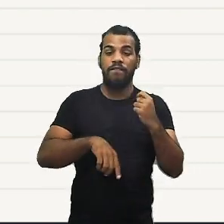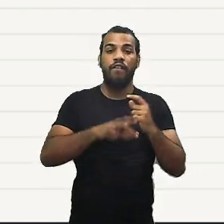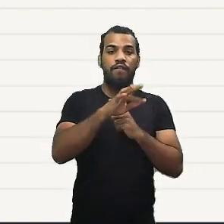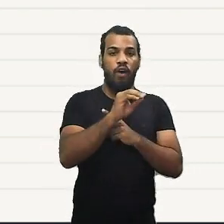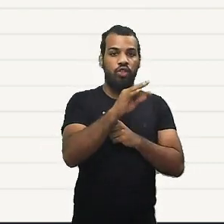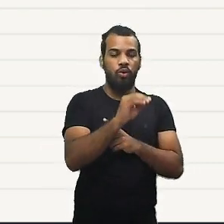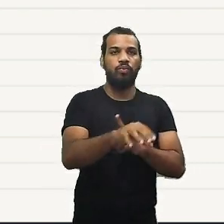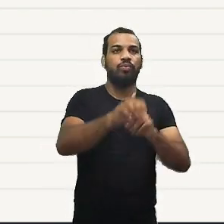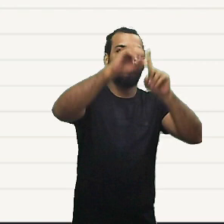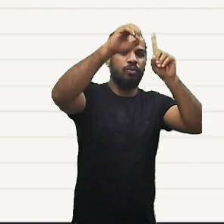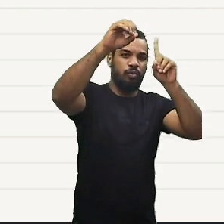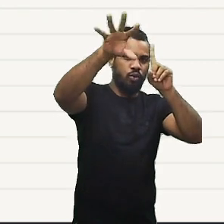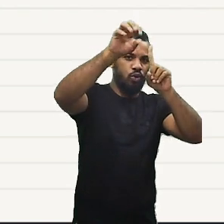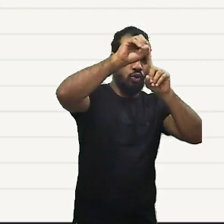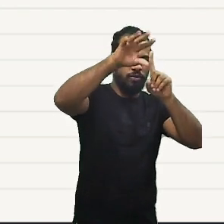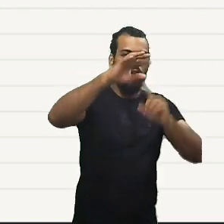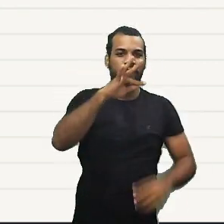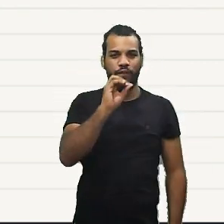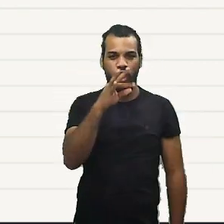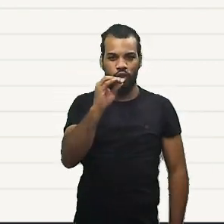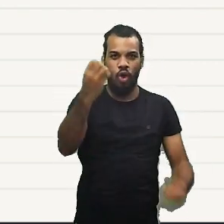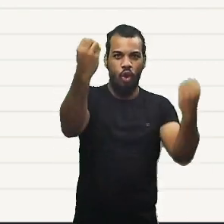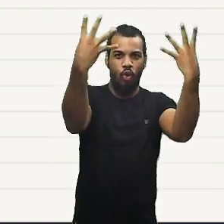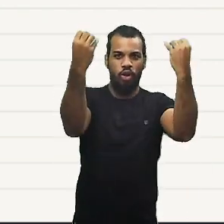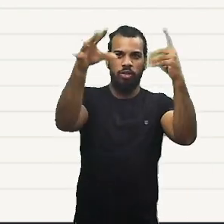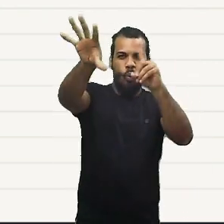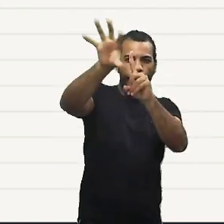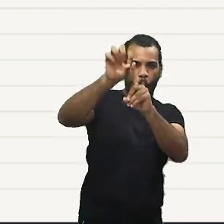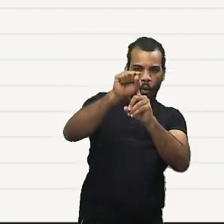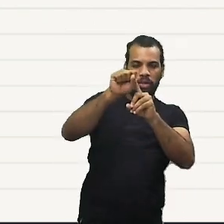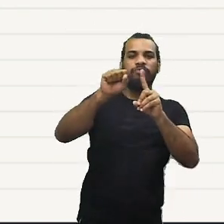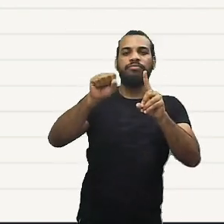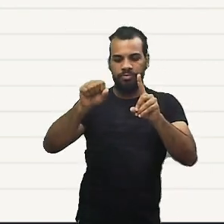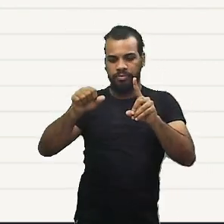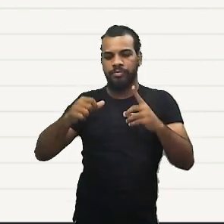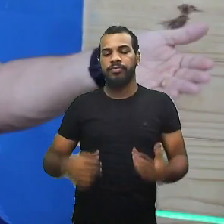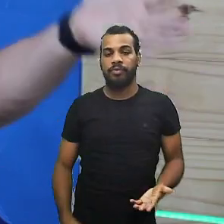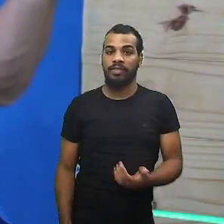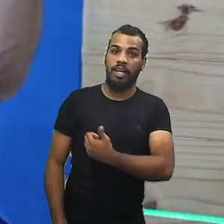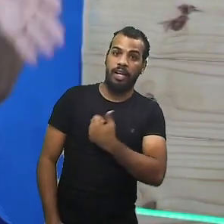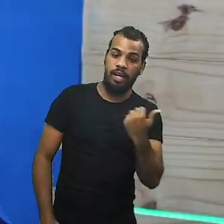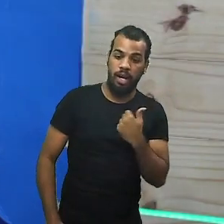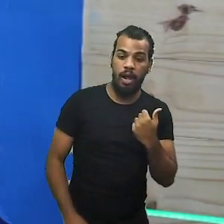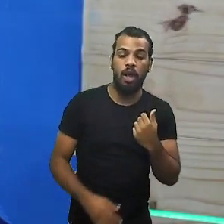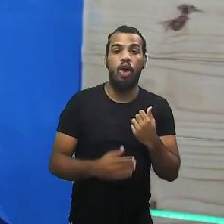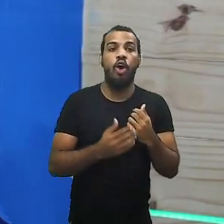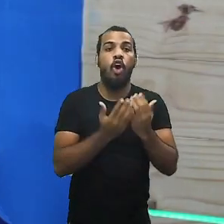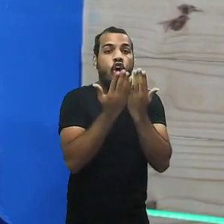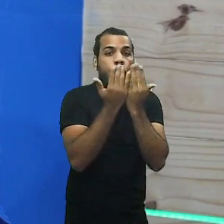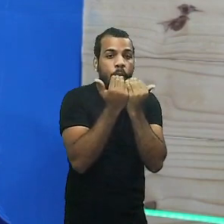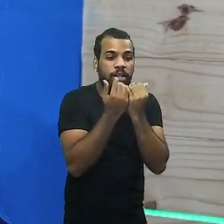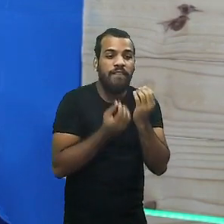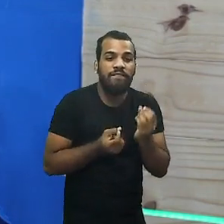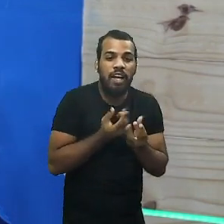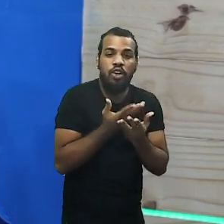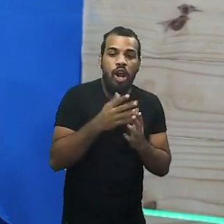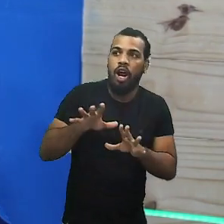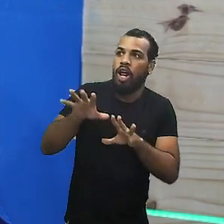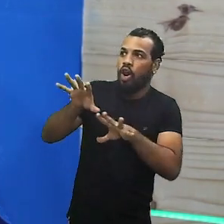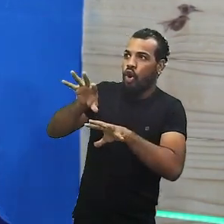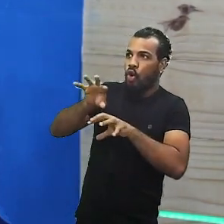síntese e origem. Então, na fotossíntese você tem produzir comida usando a energia luminosa. Tá ligado? Você tem